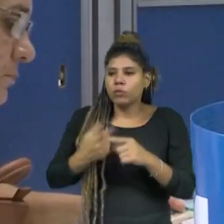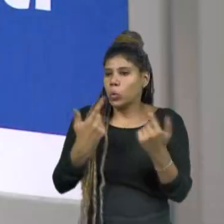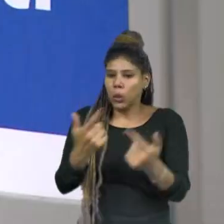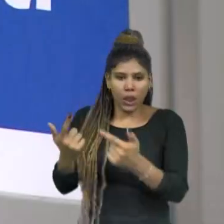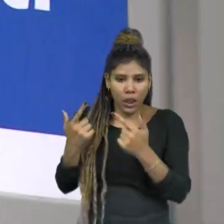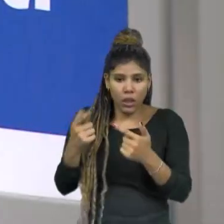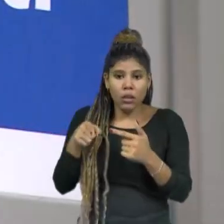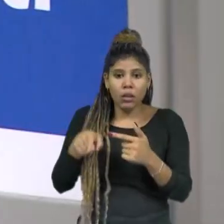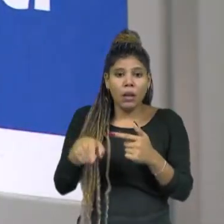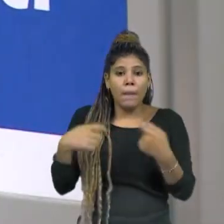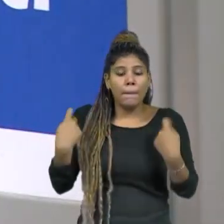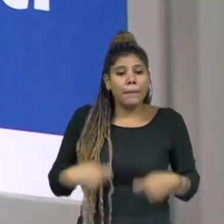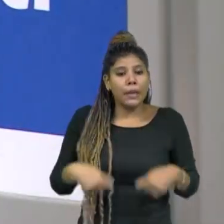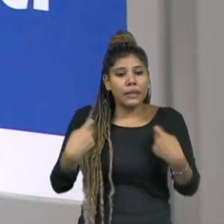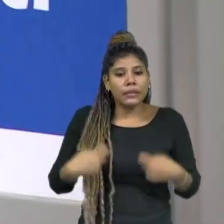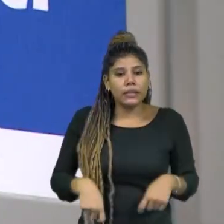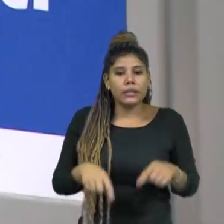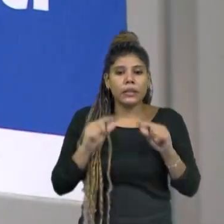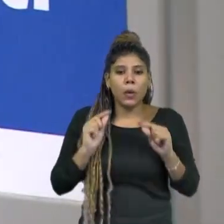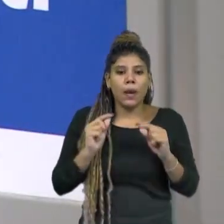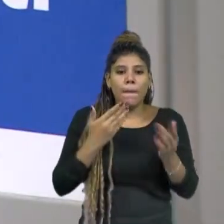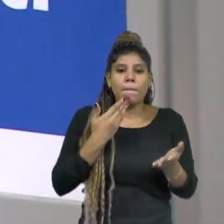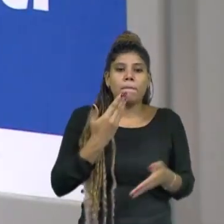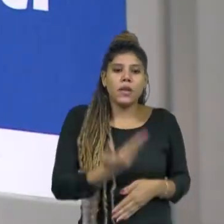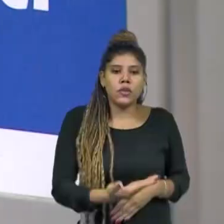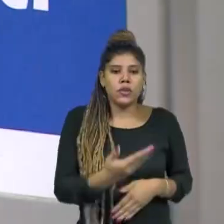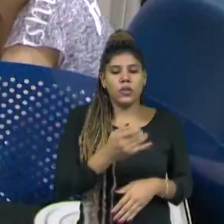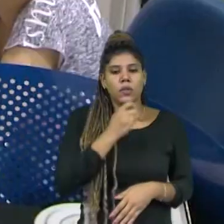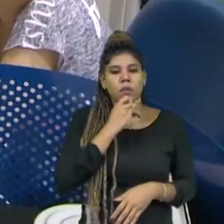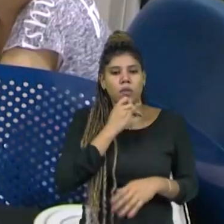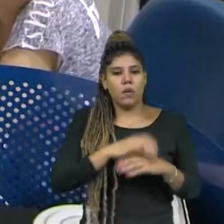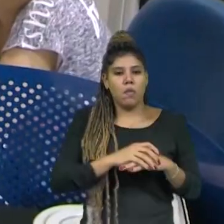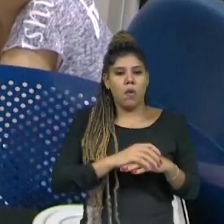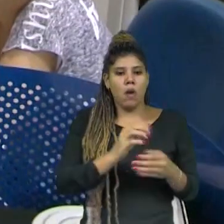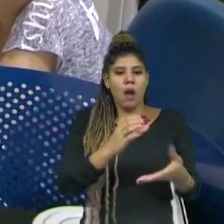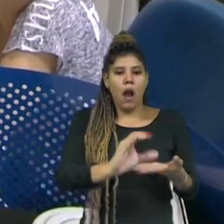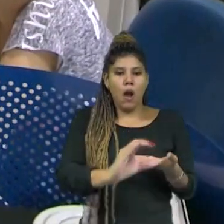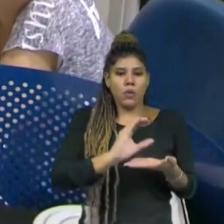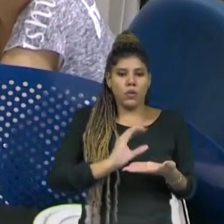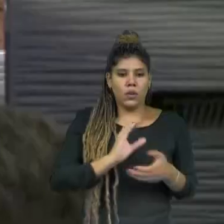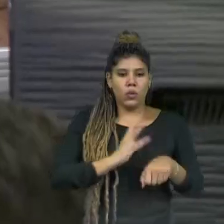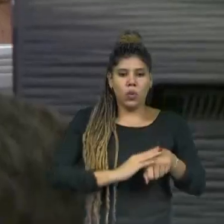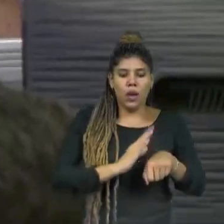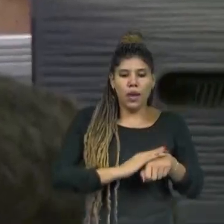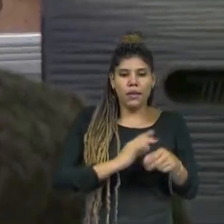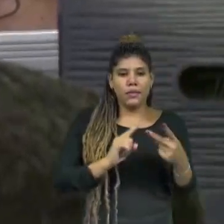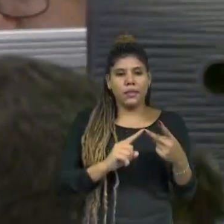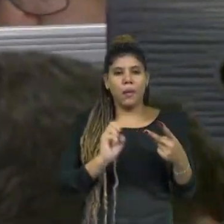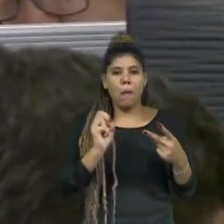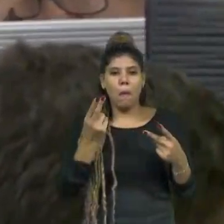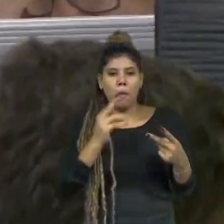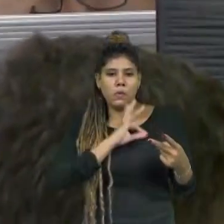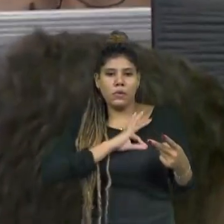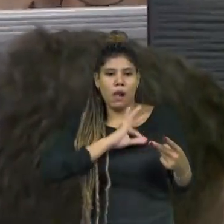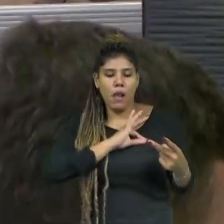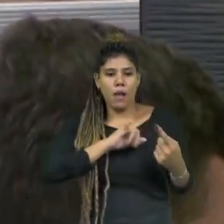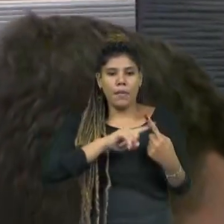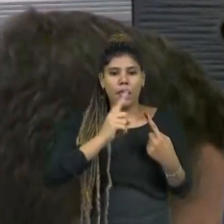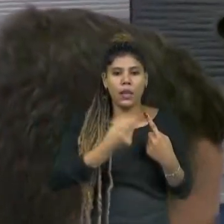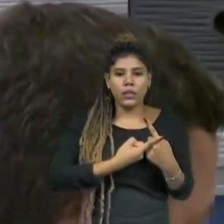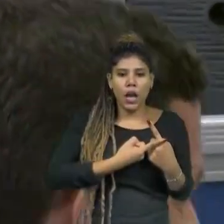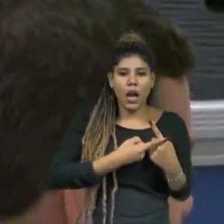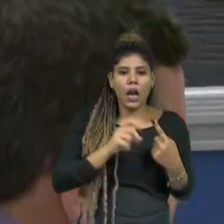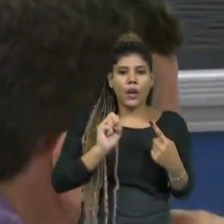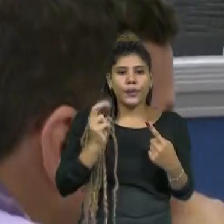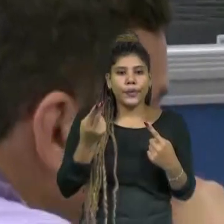aos benefícios de auxílio-doença, aposentadoria por invalidez, salário-maternidade e auxílio-reclusão.